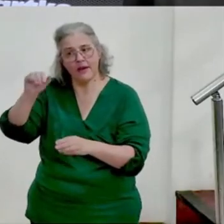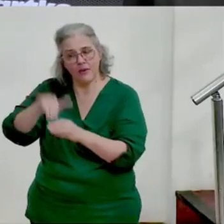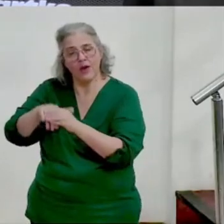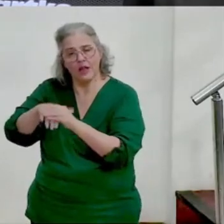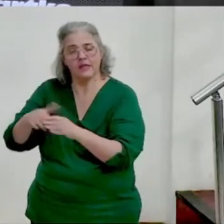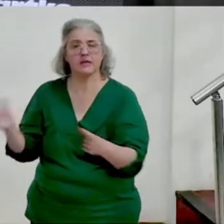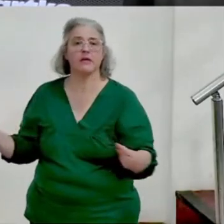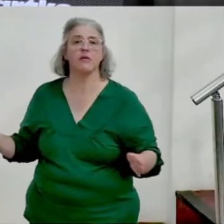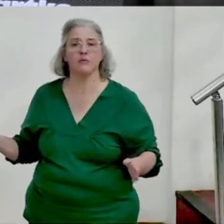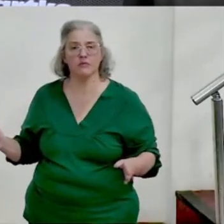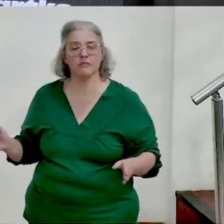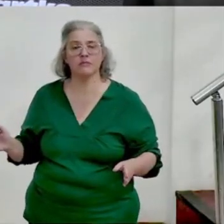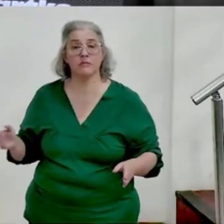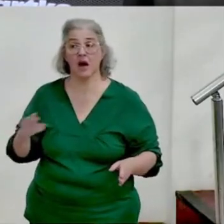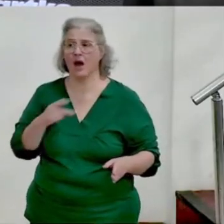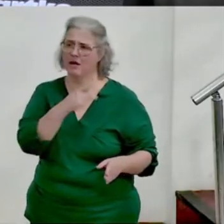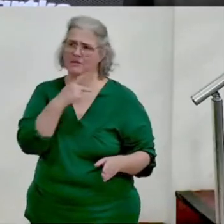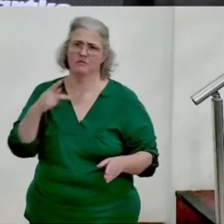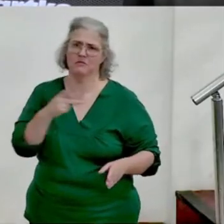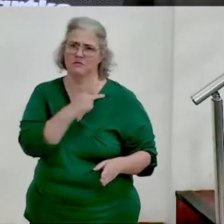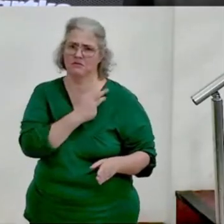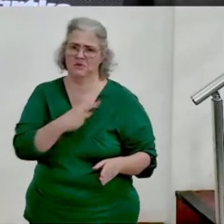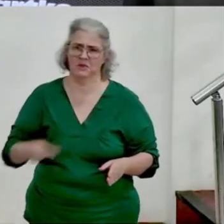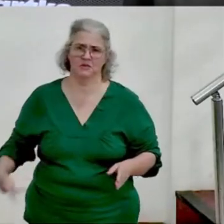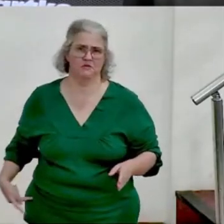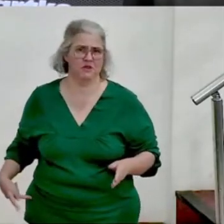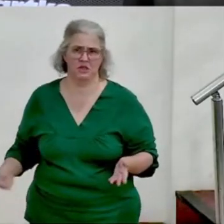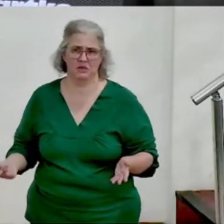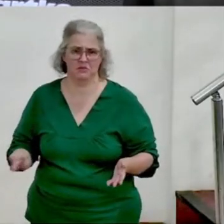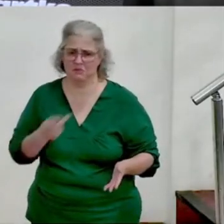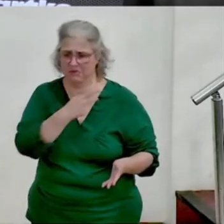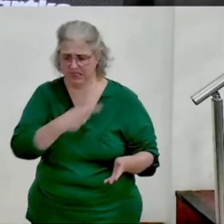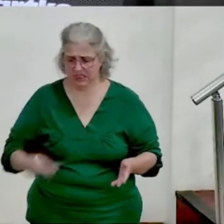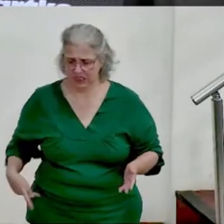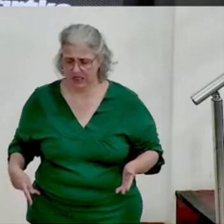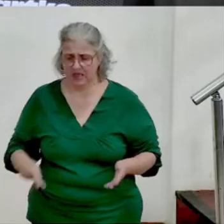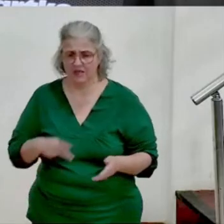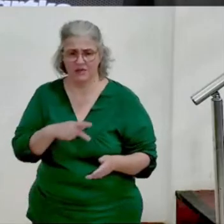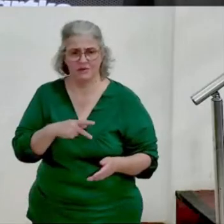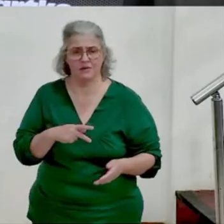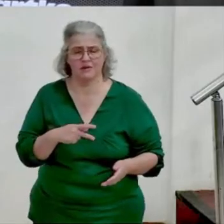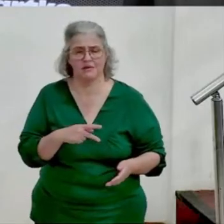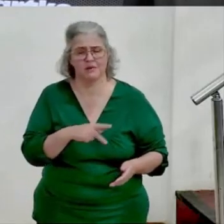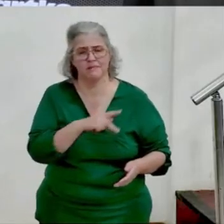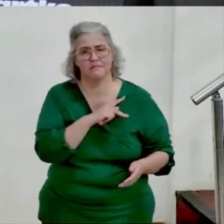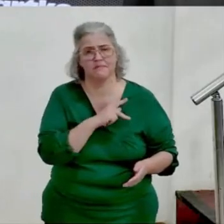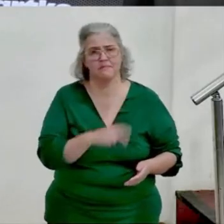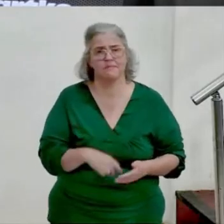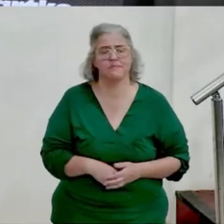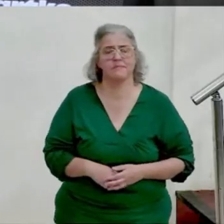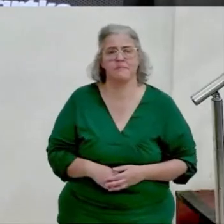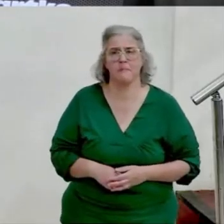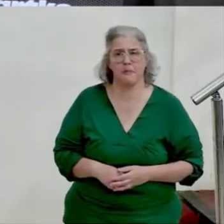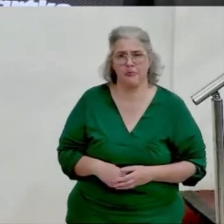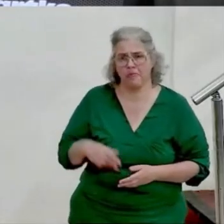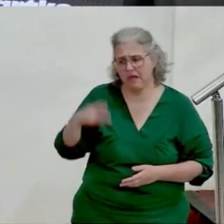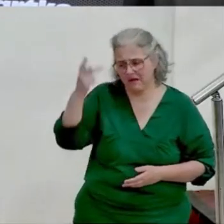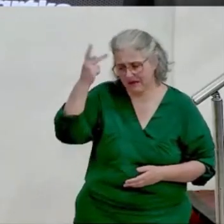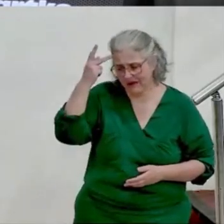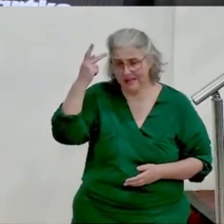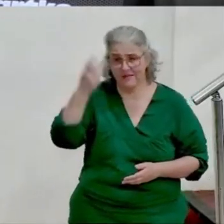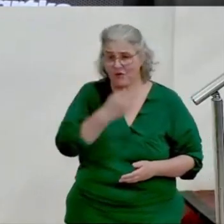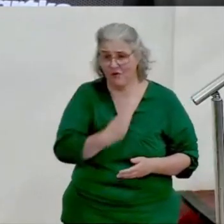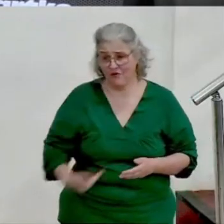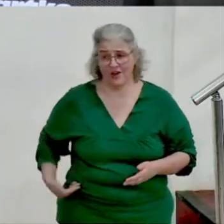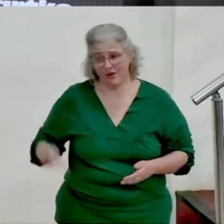uns confiam em carros, outros em cavalos, mas nós nos gloriaremos no Senhor